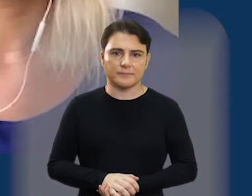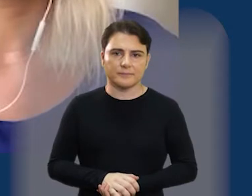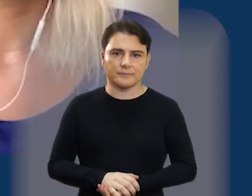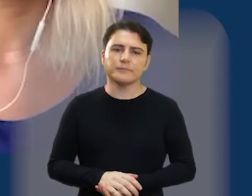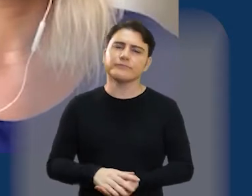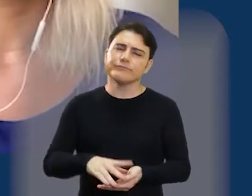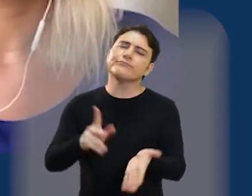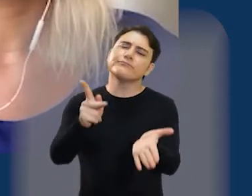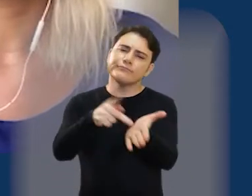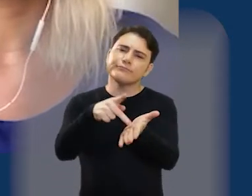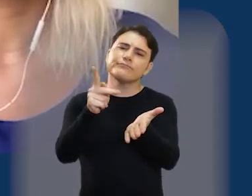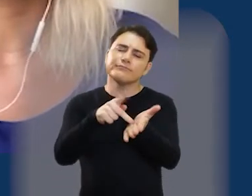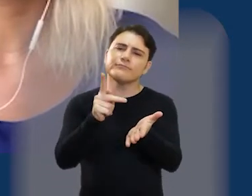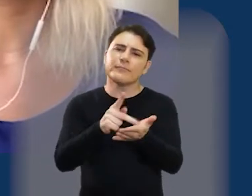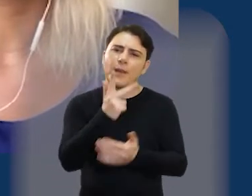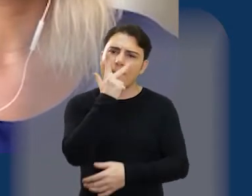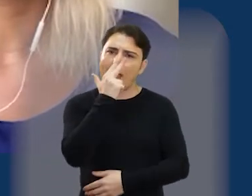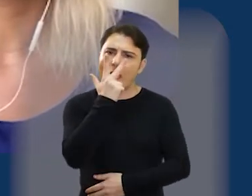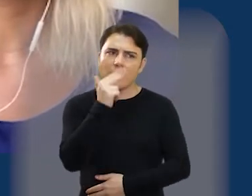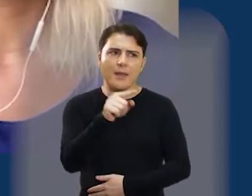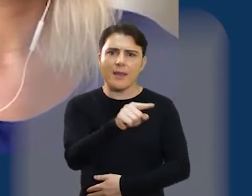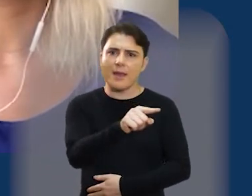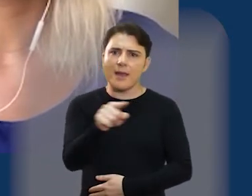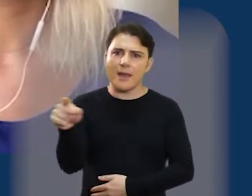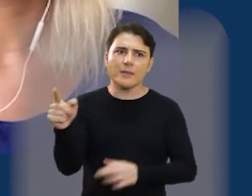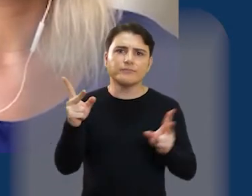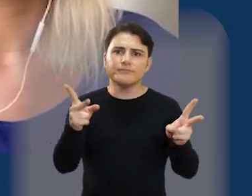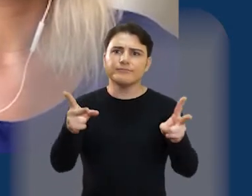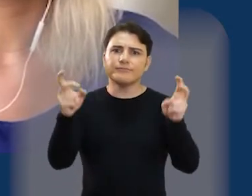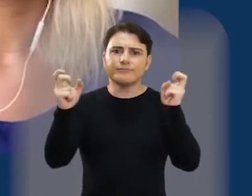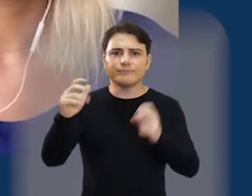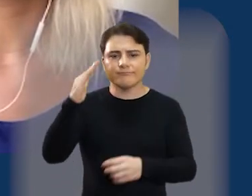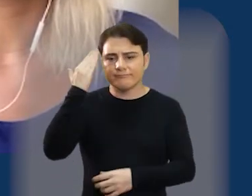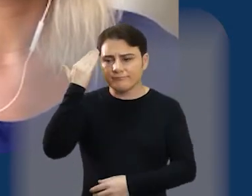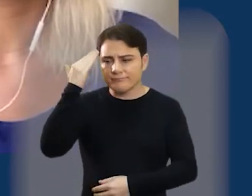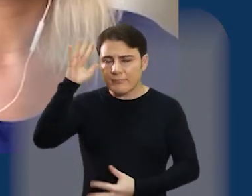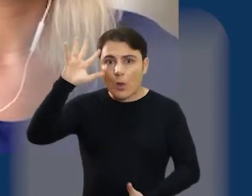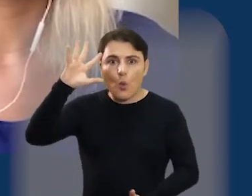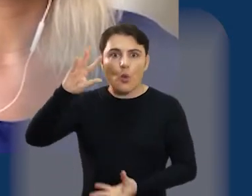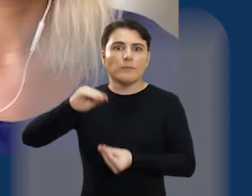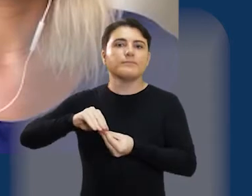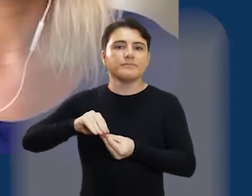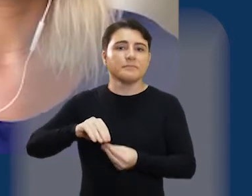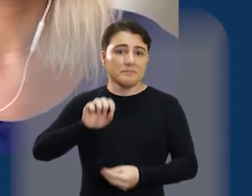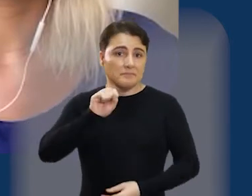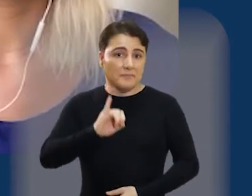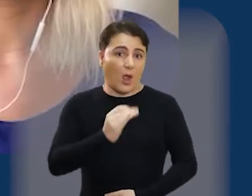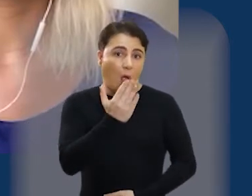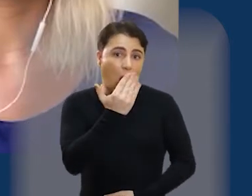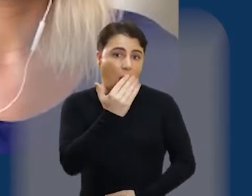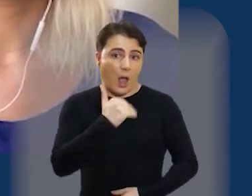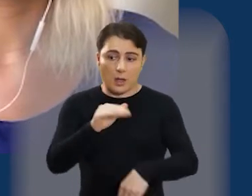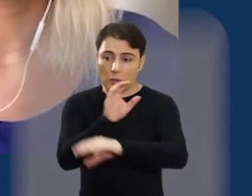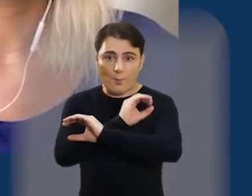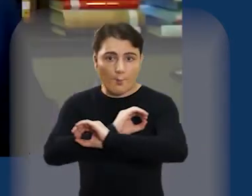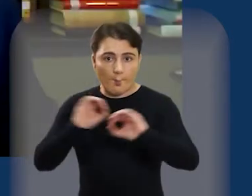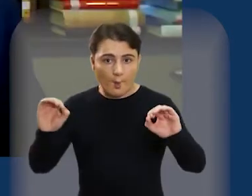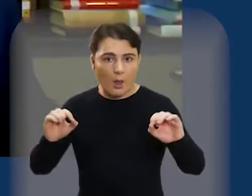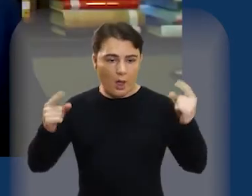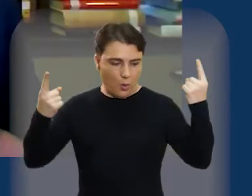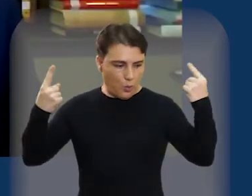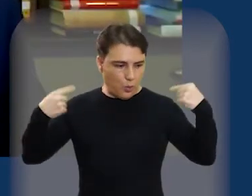É verdade, parece que cada vez mais as pessoas estão percebendo que o jejum